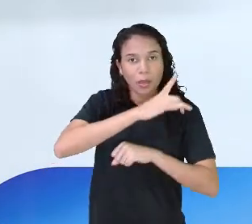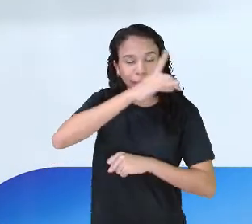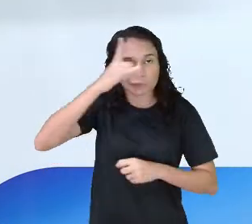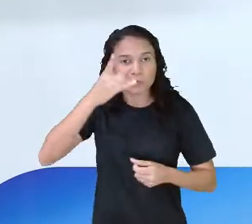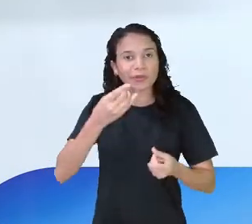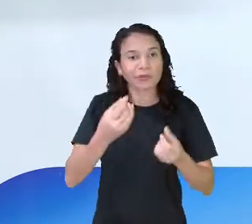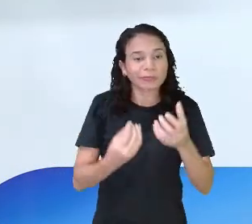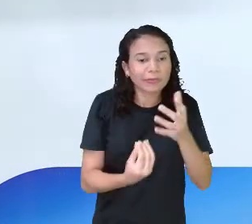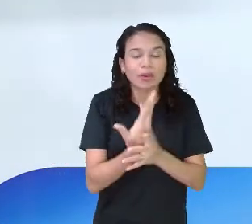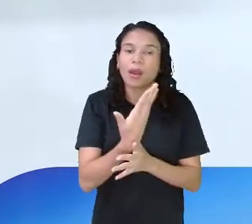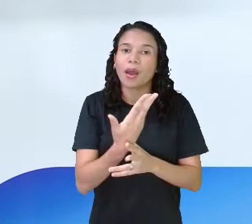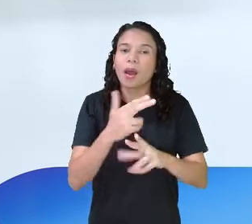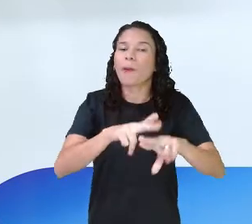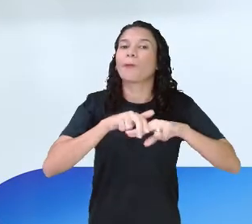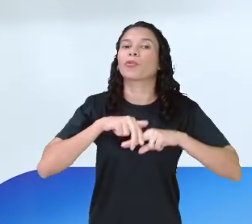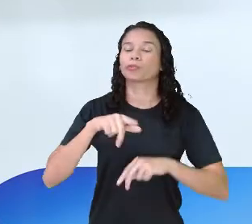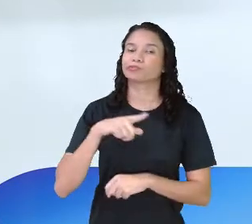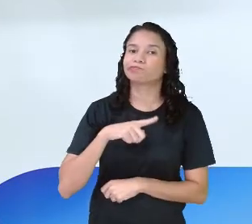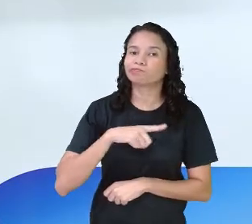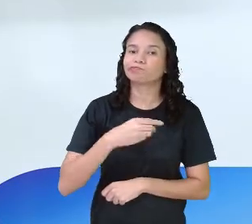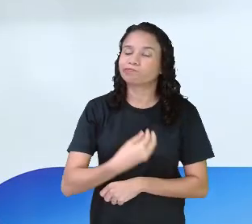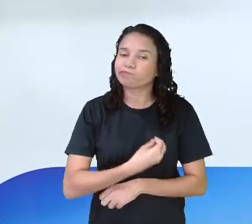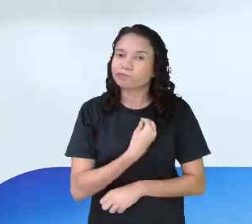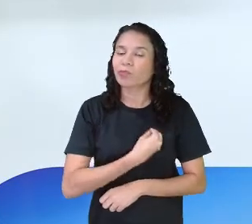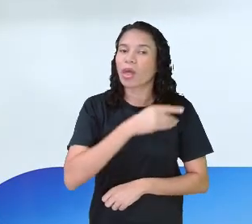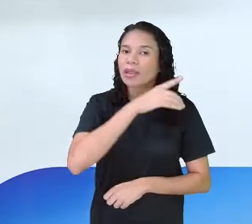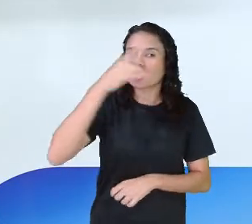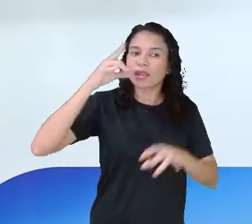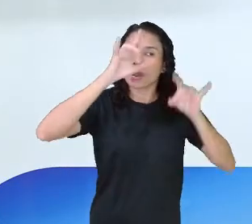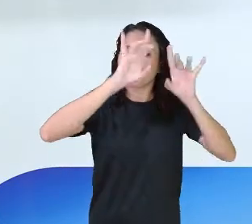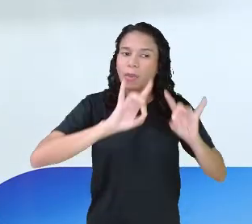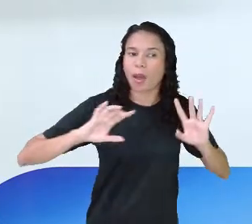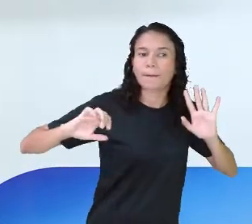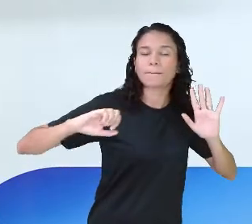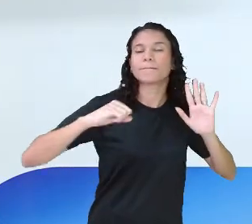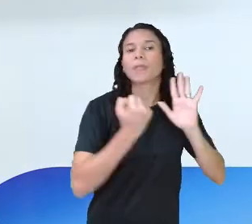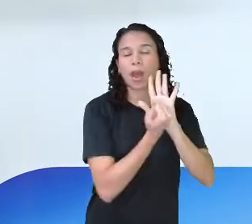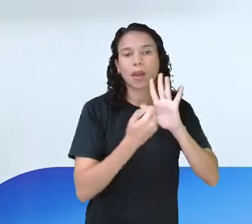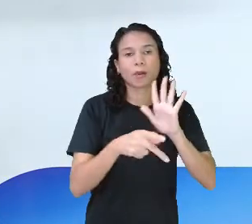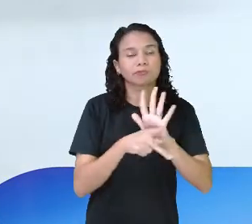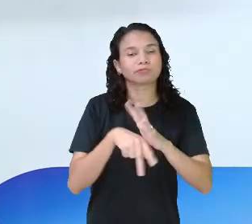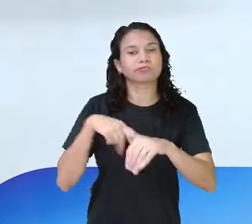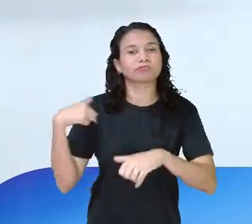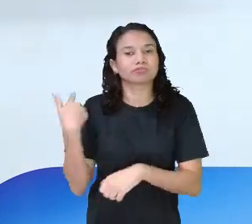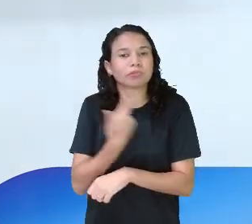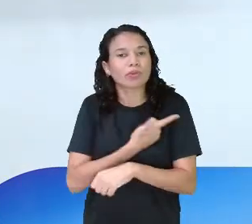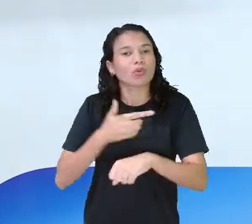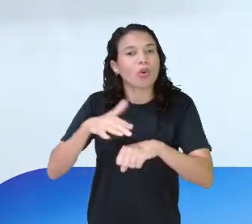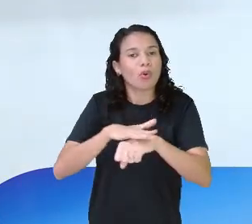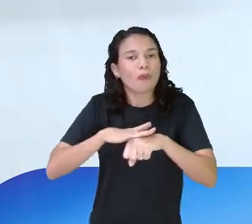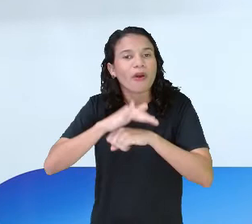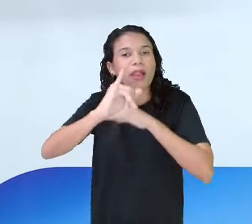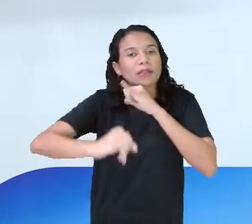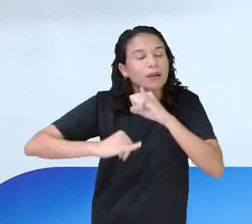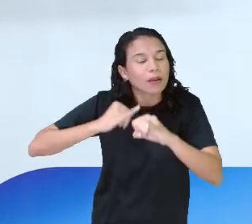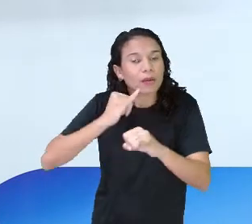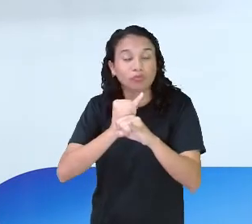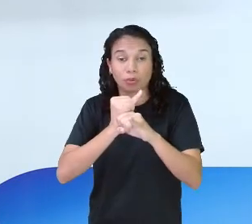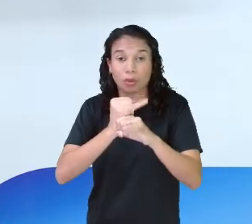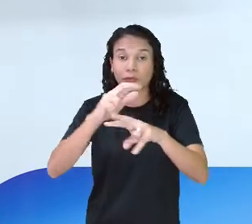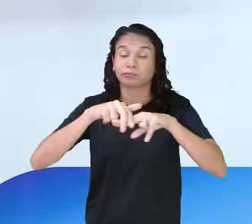A comemoração, por que se comemora, por que esse dia ele é falado internacionalmente, qual